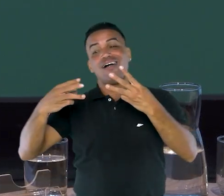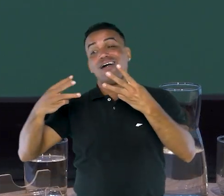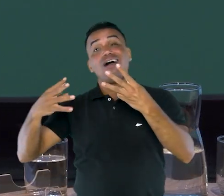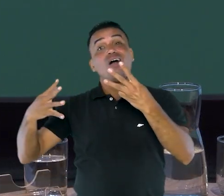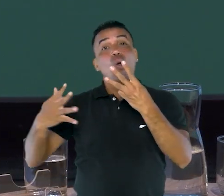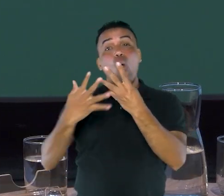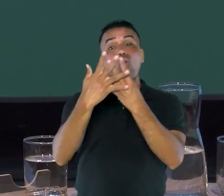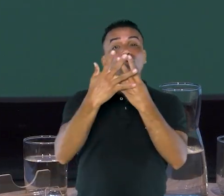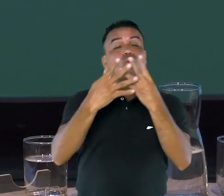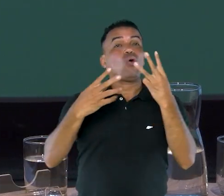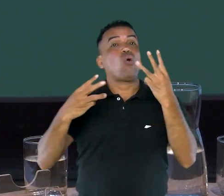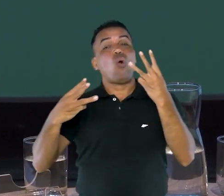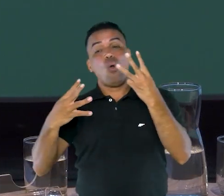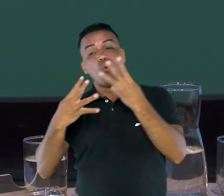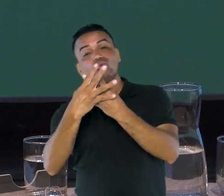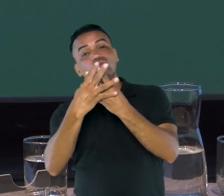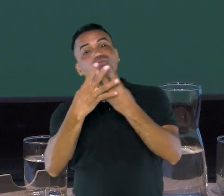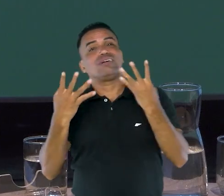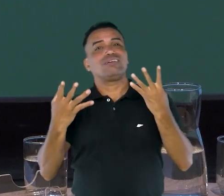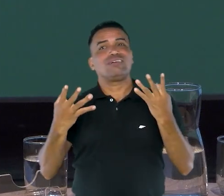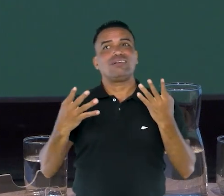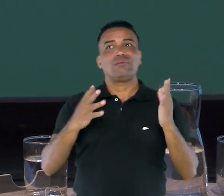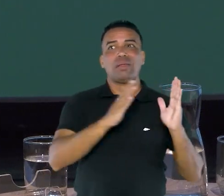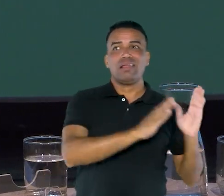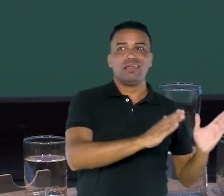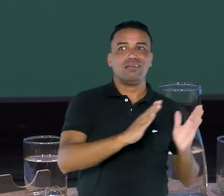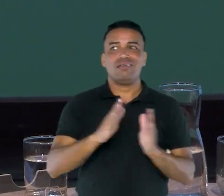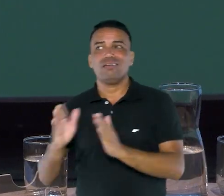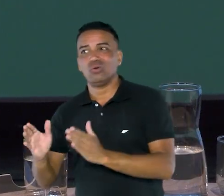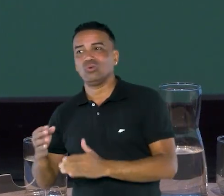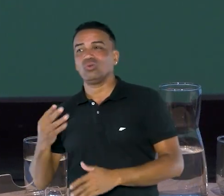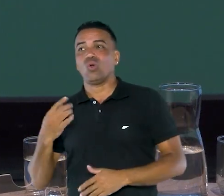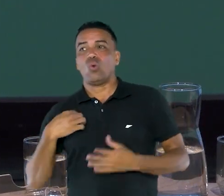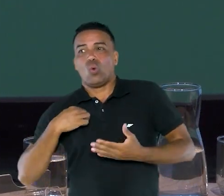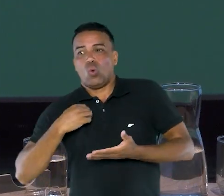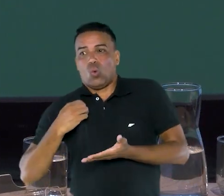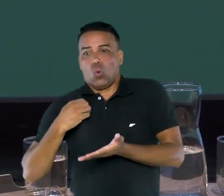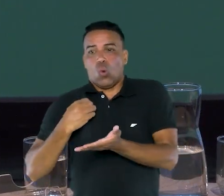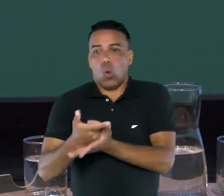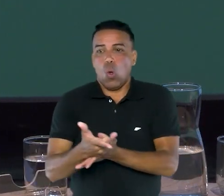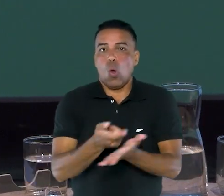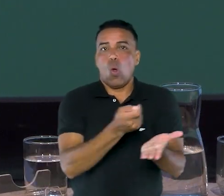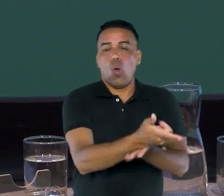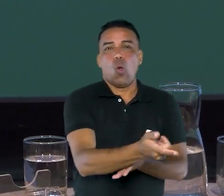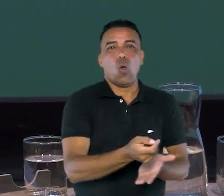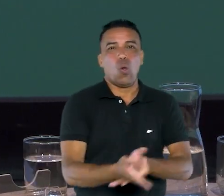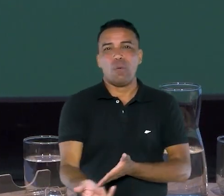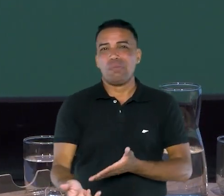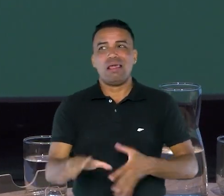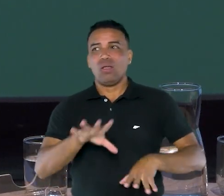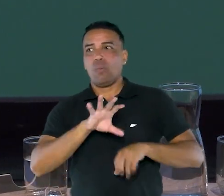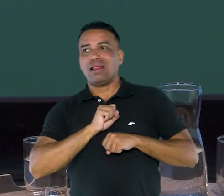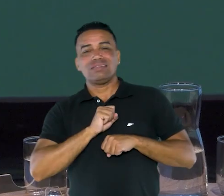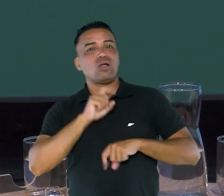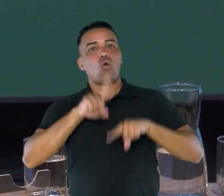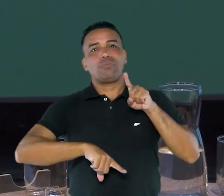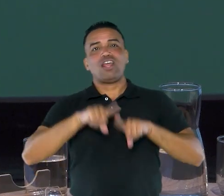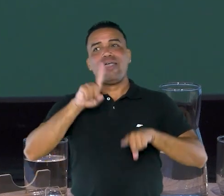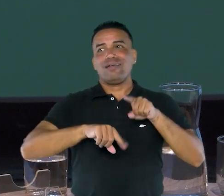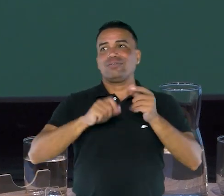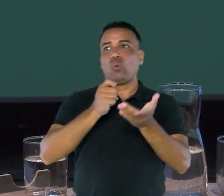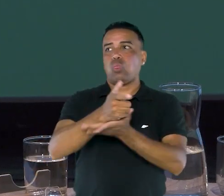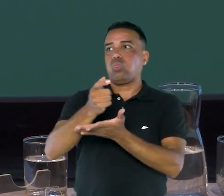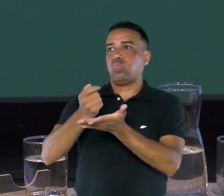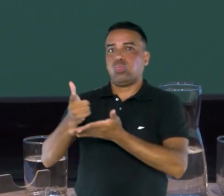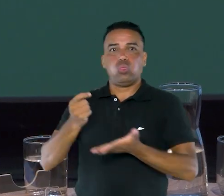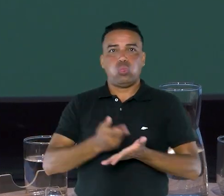coisas assim? O que você usa? Não, como é? A gente está muito habituado a essa incorporação de